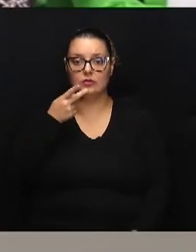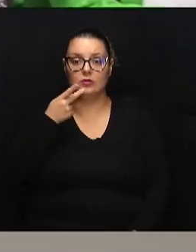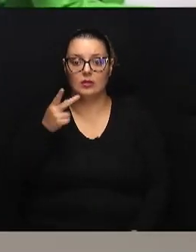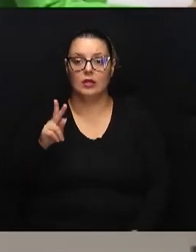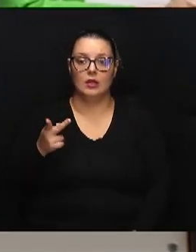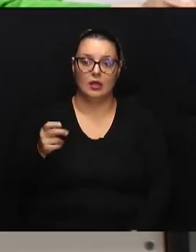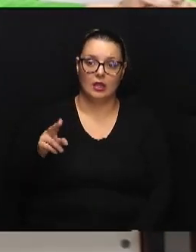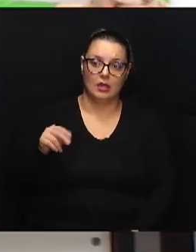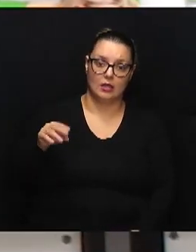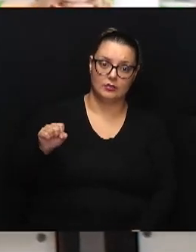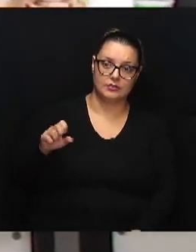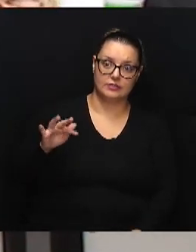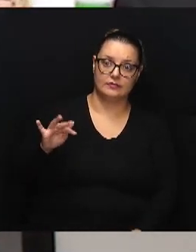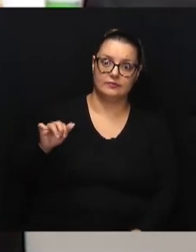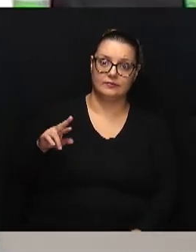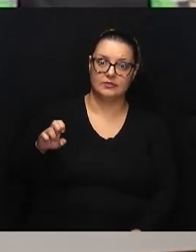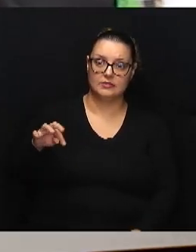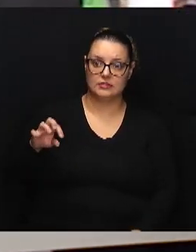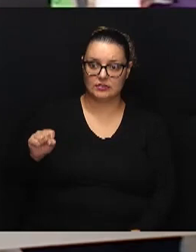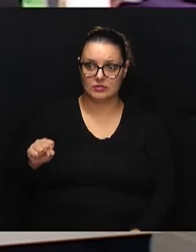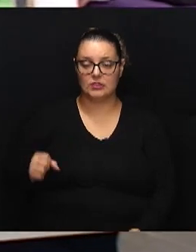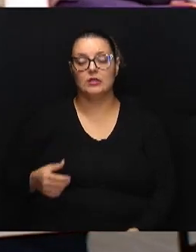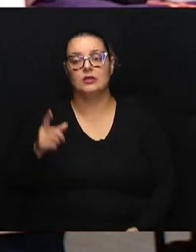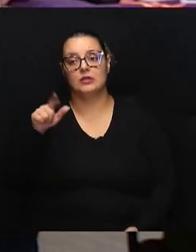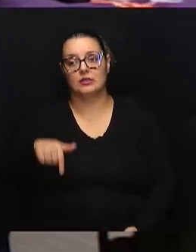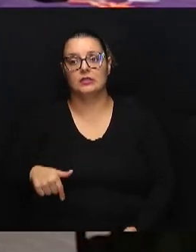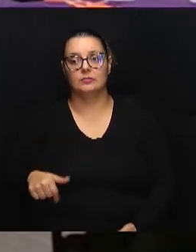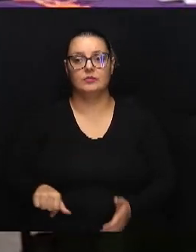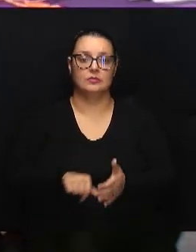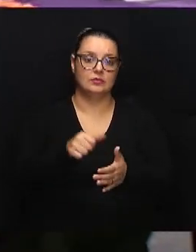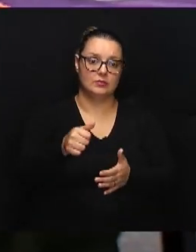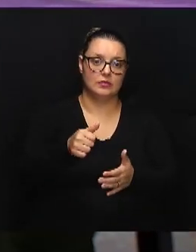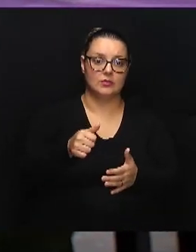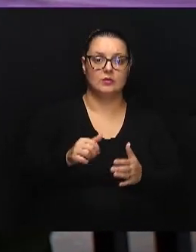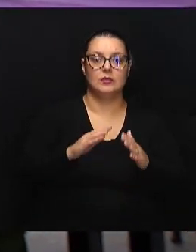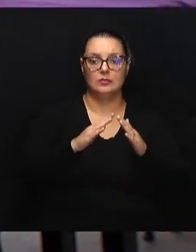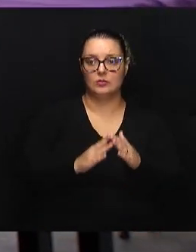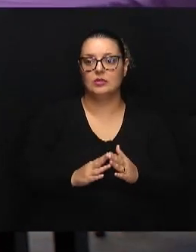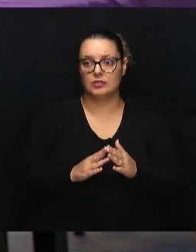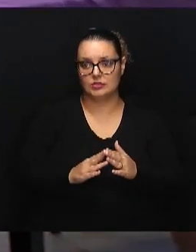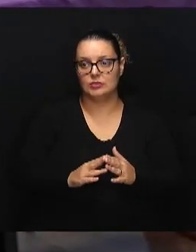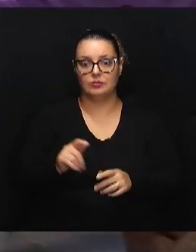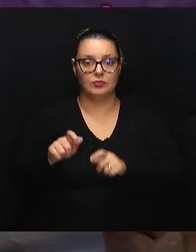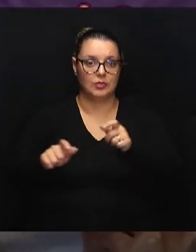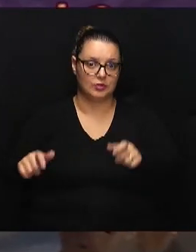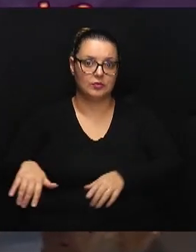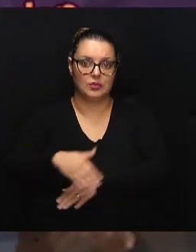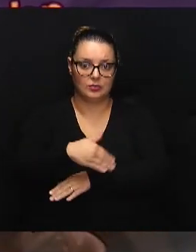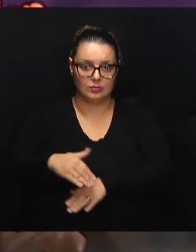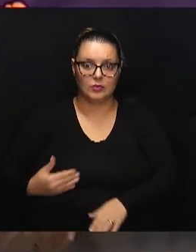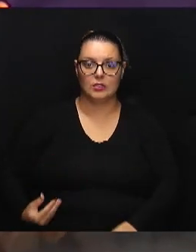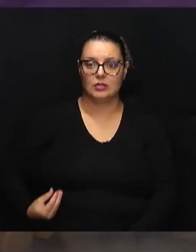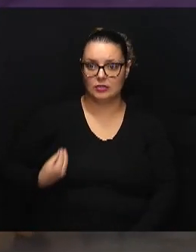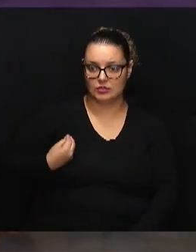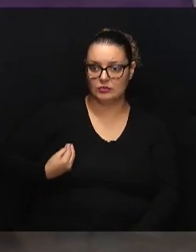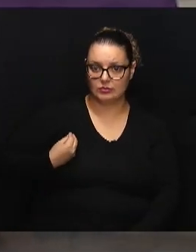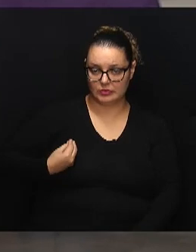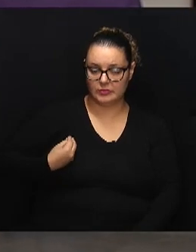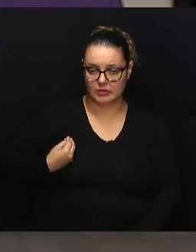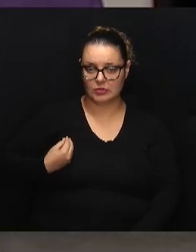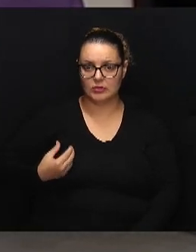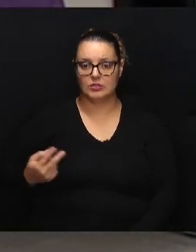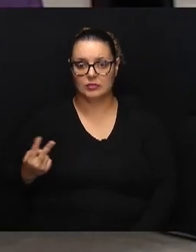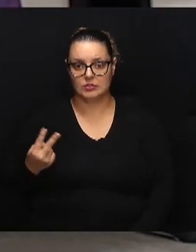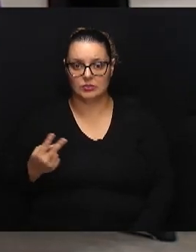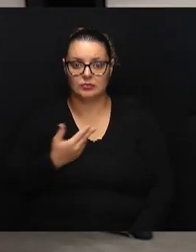português significa moradia primeiro, uma abordagem de apoio à moradia para as pessoas em situação de rua. Segundo o governo